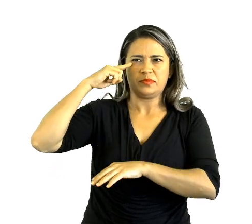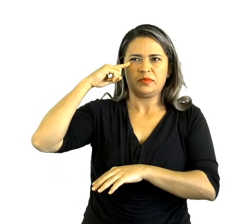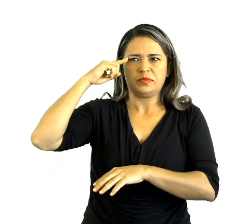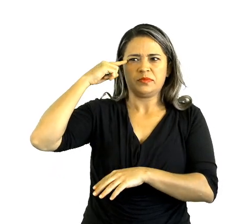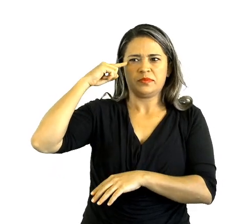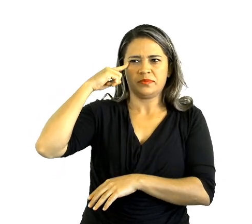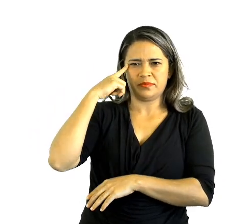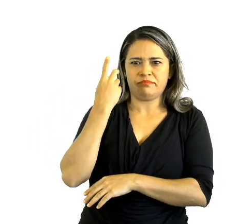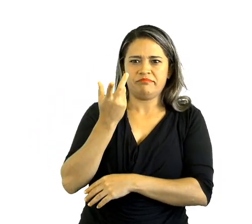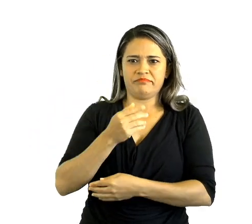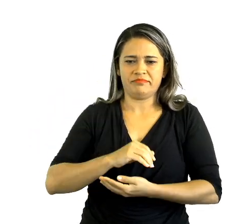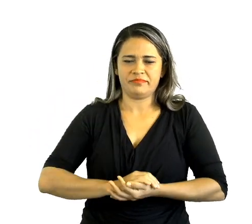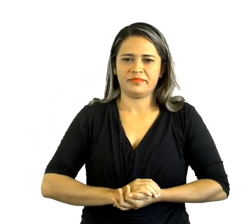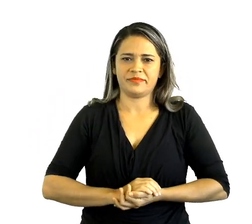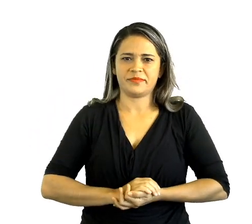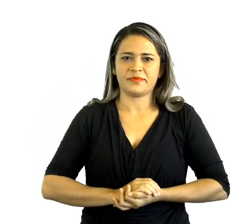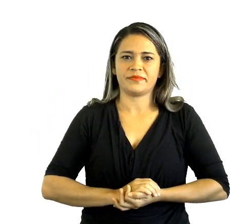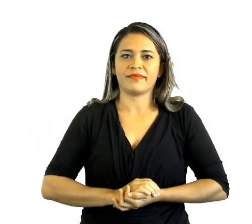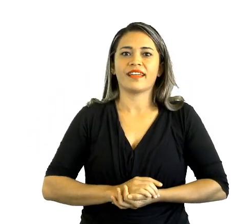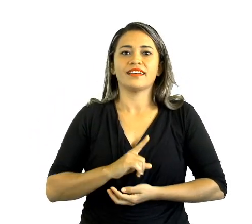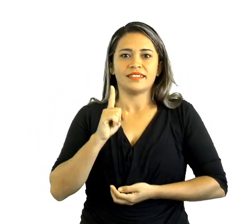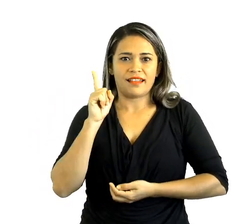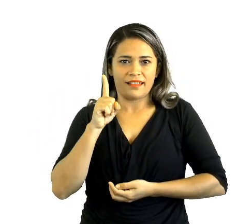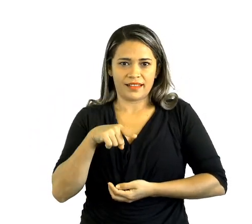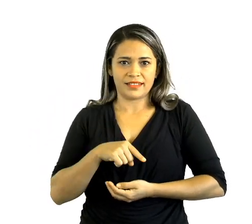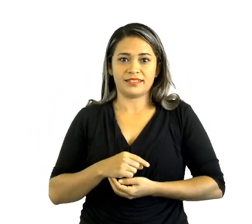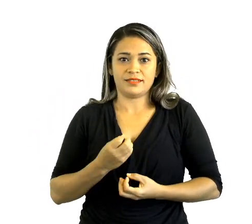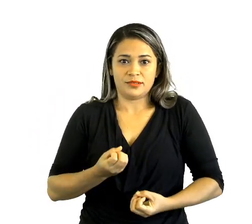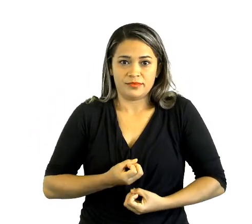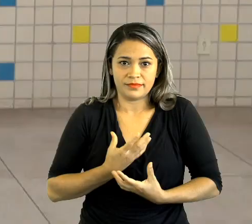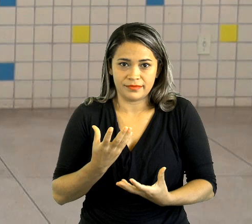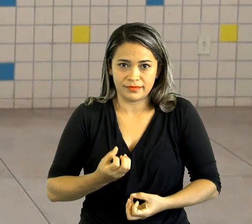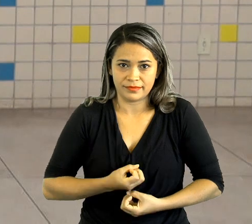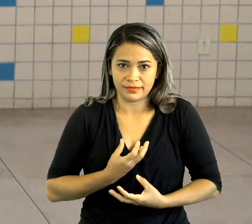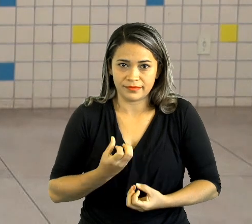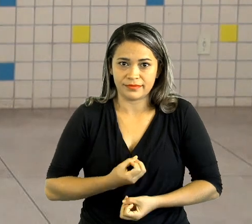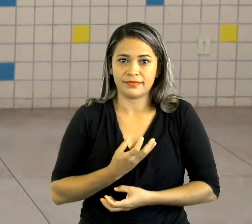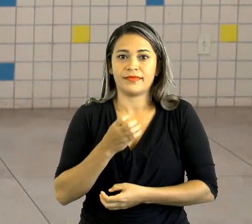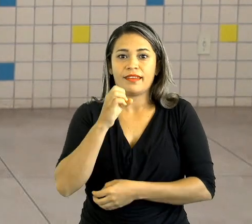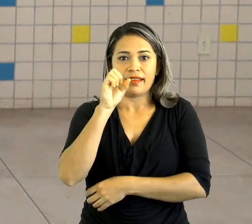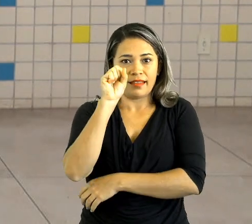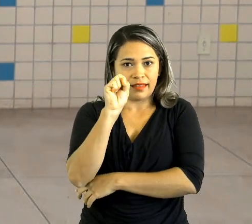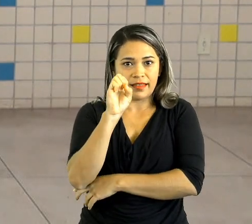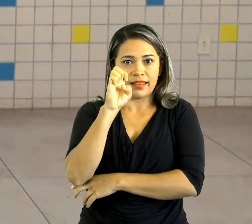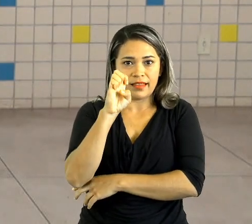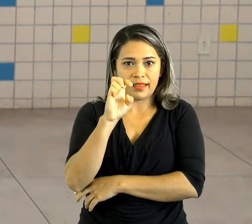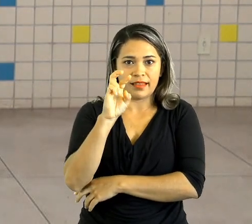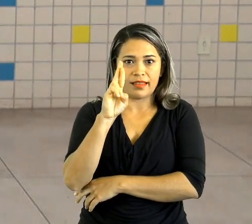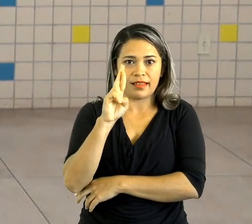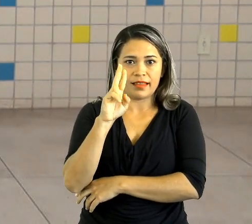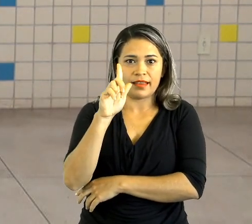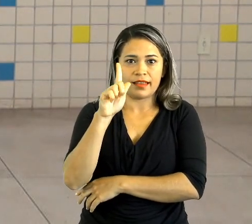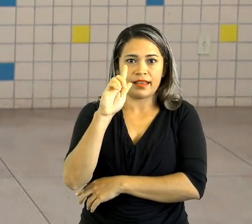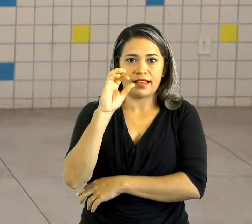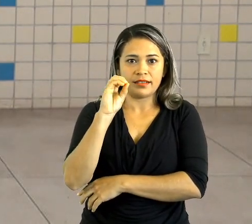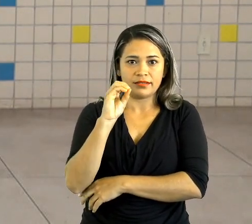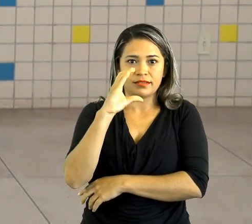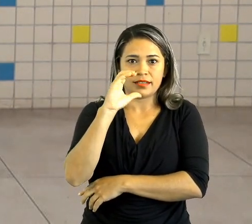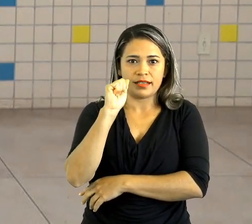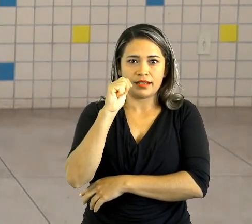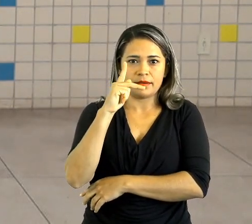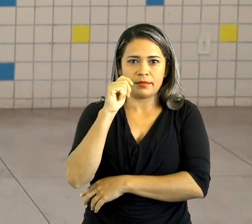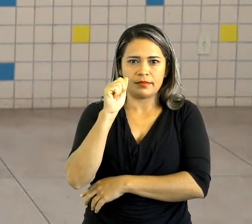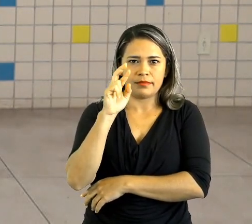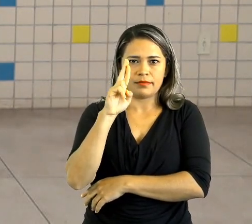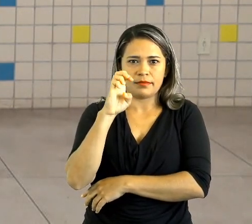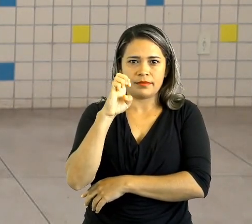cílios. Esse é o poema de Sérgio Caparelli. Vocês já conheciam? Alguém